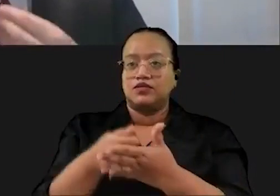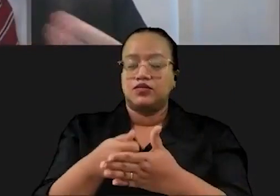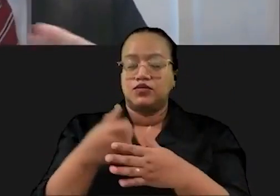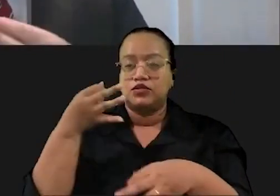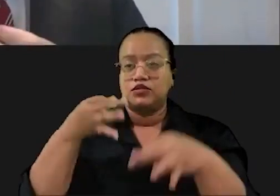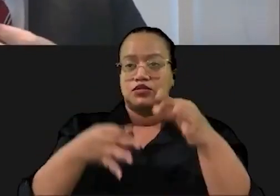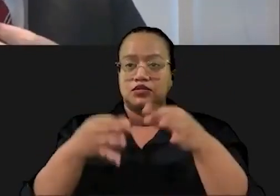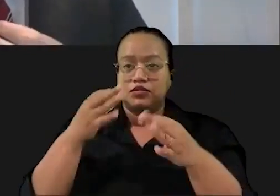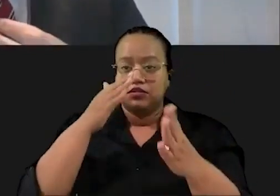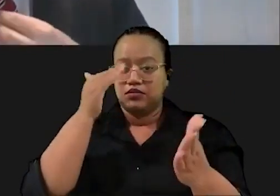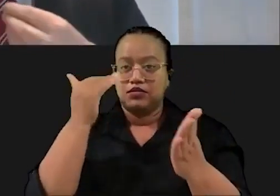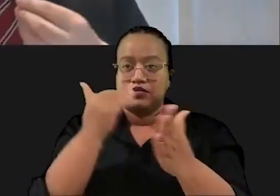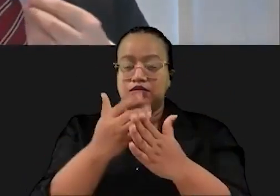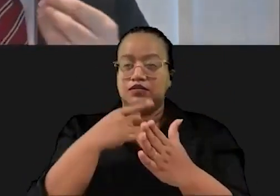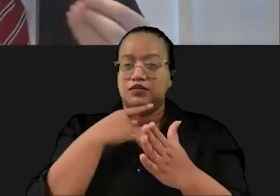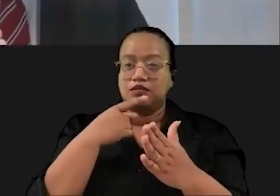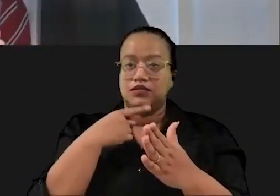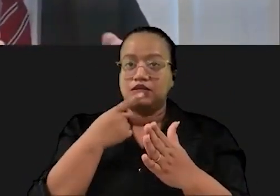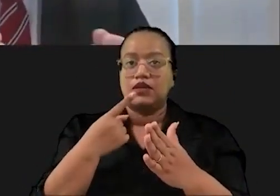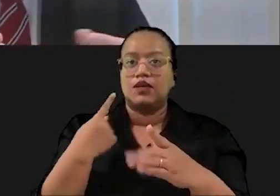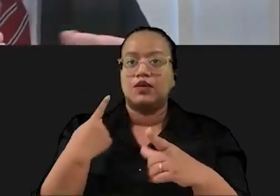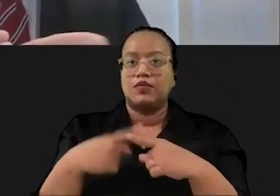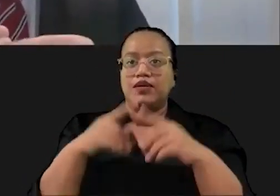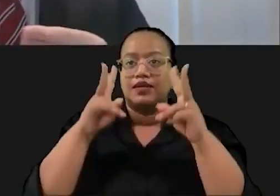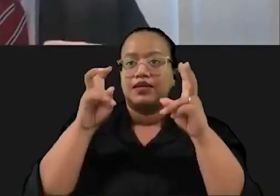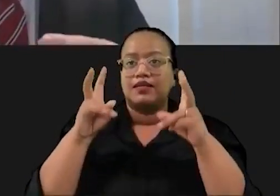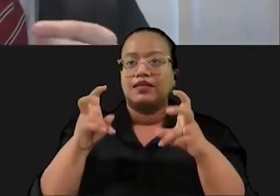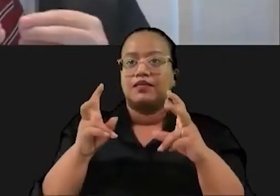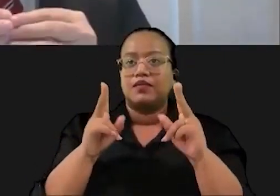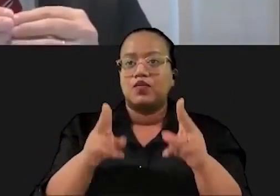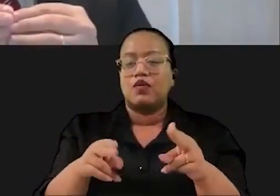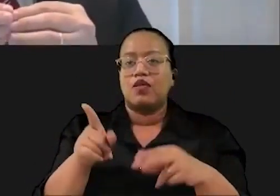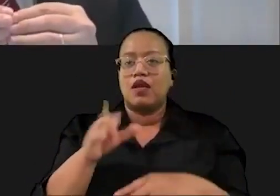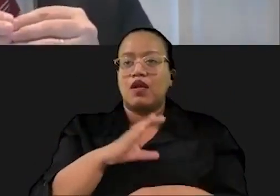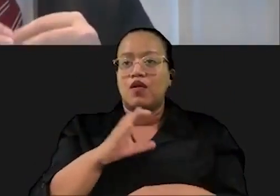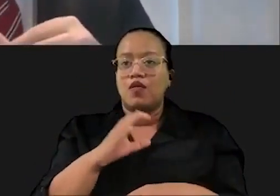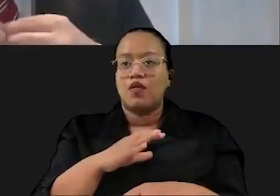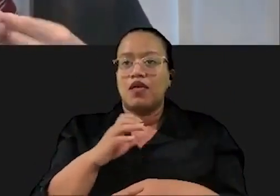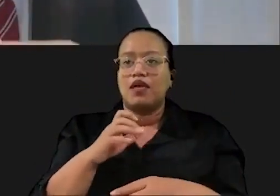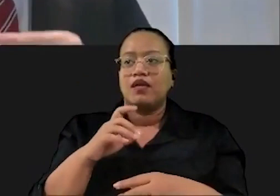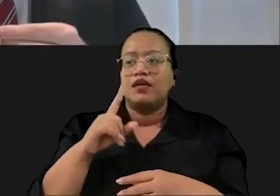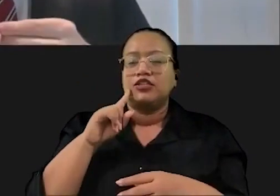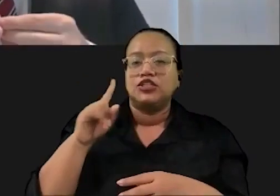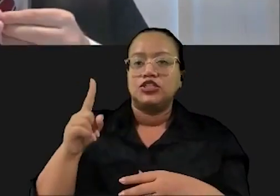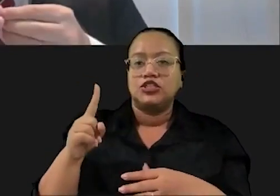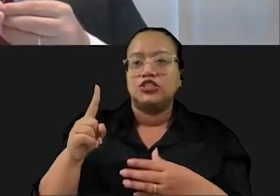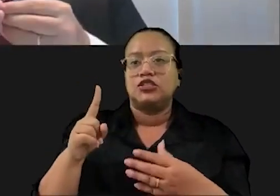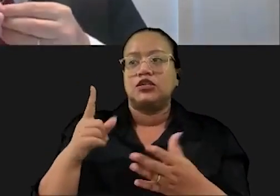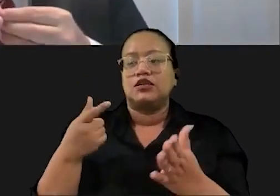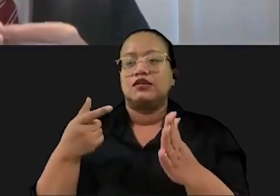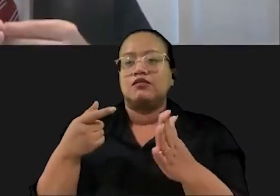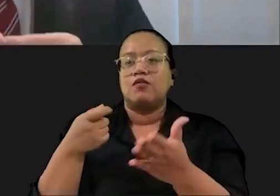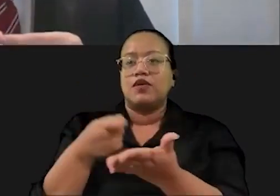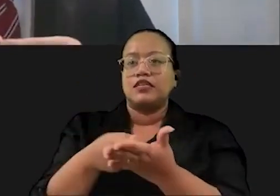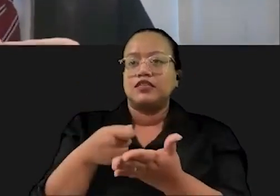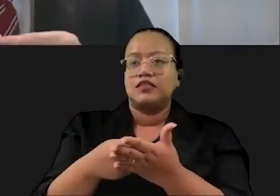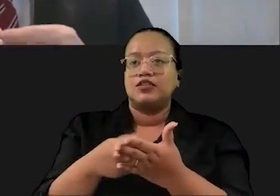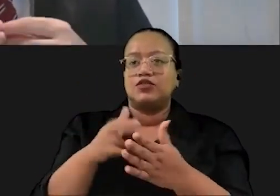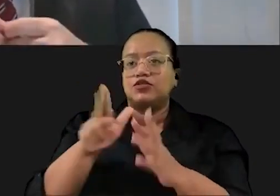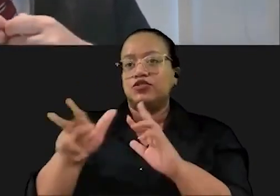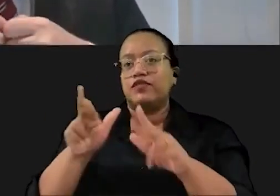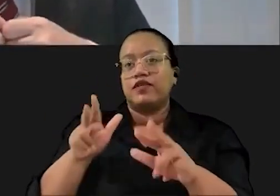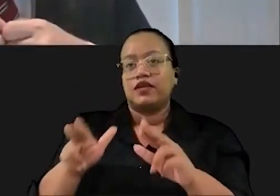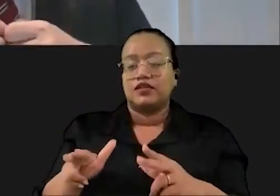colega fixava um prazo para implantação, requisitos diversos, enfim. O Poder Executivo tinha essa necessidade de superar essa